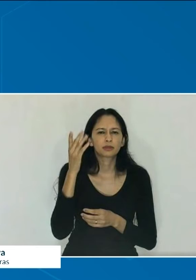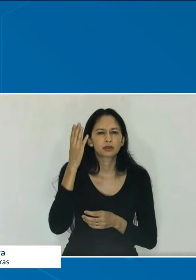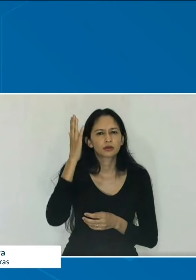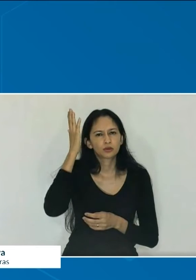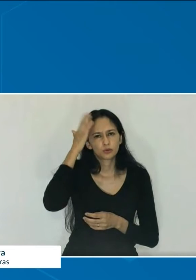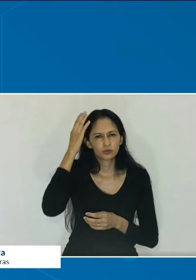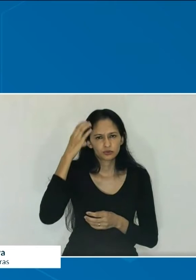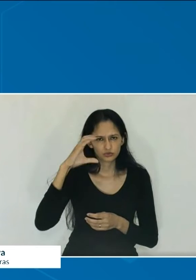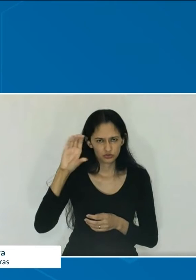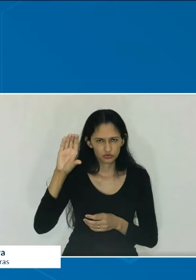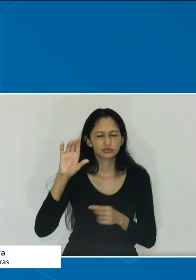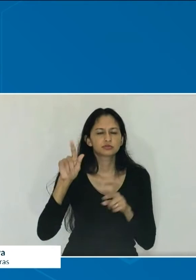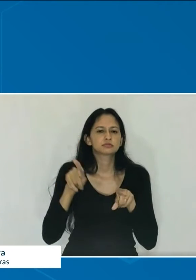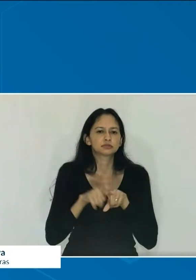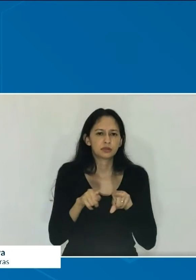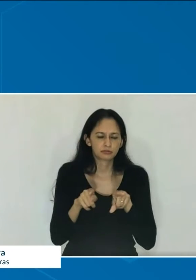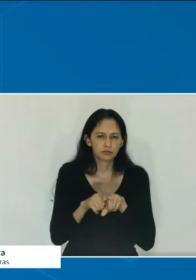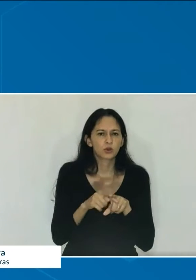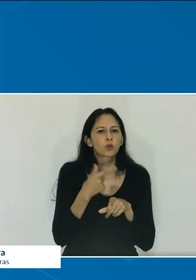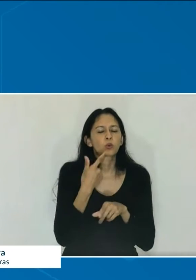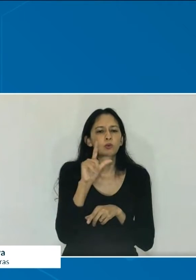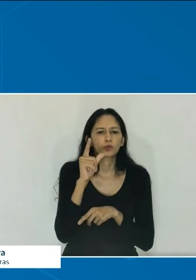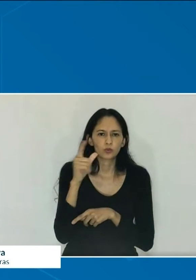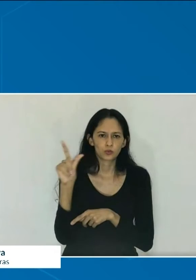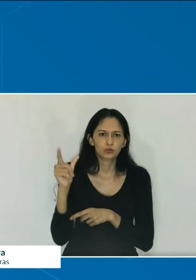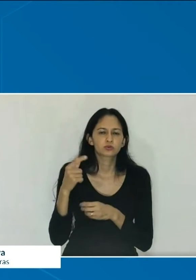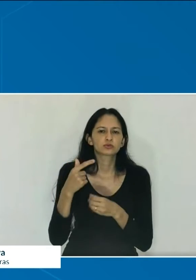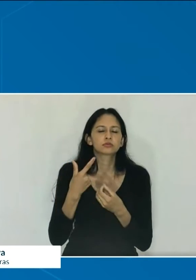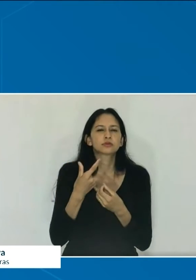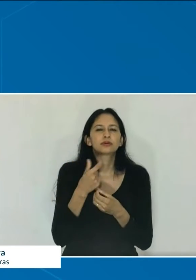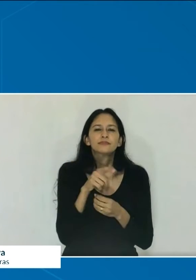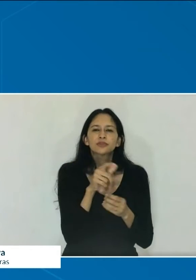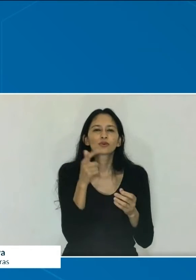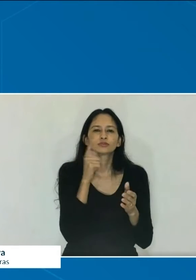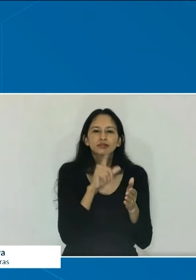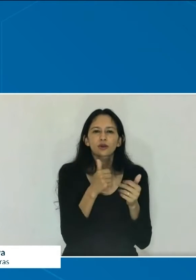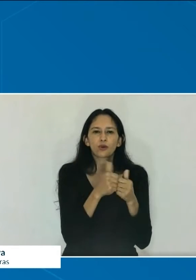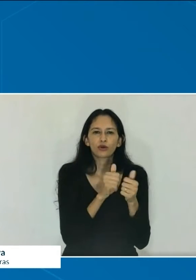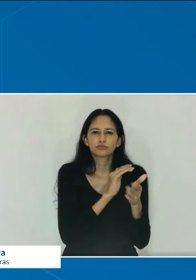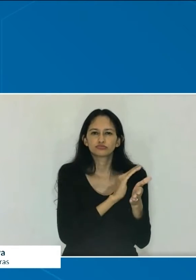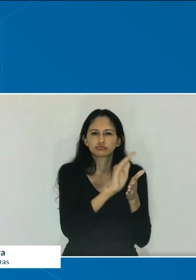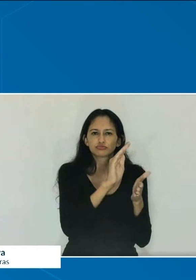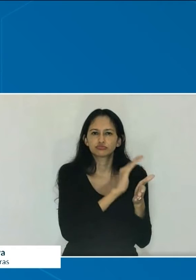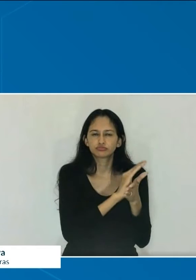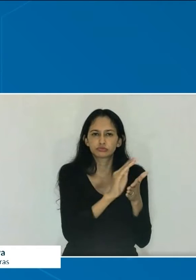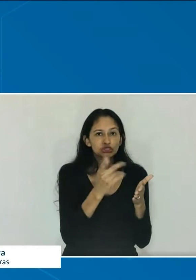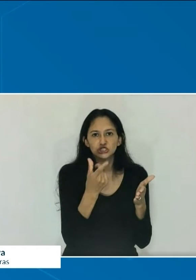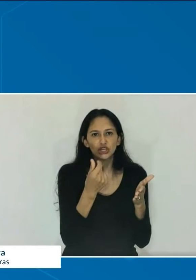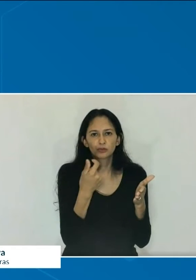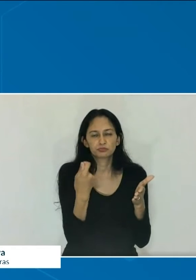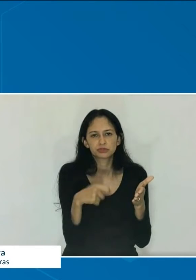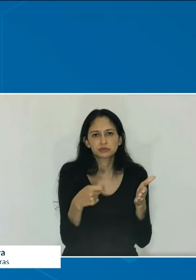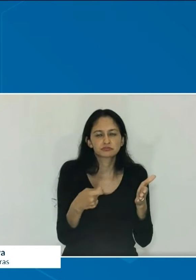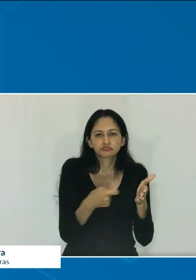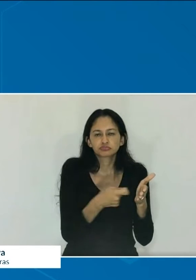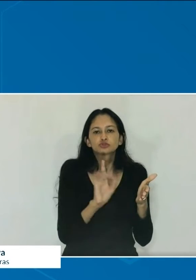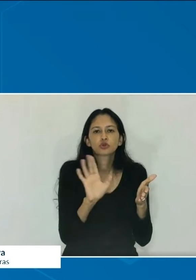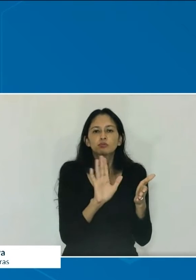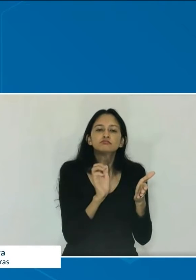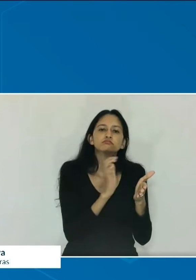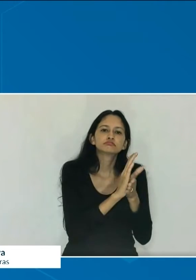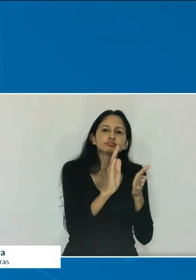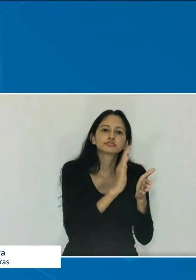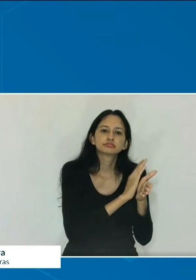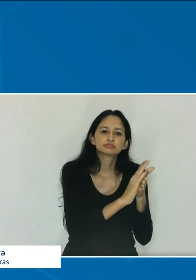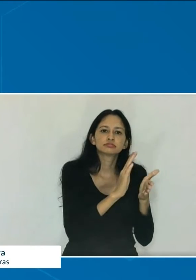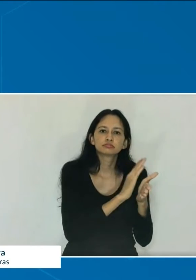cidades. Foi um dos primeiros lugares a ter uma bilhetagem eletrônica. Foi um dos primeiros lugares a retirar o serviço de